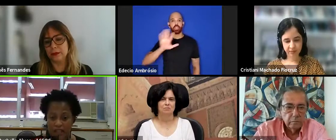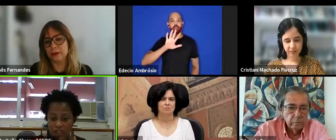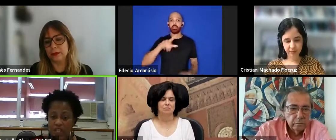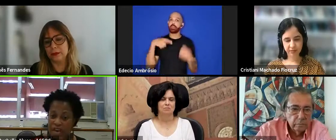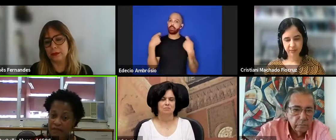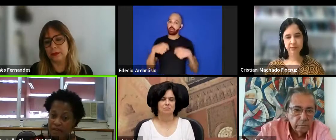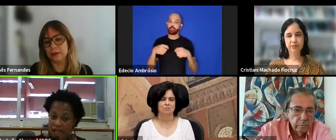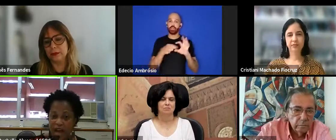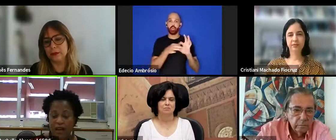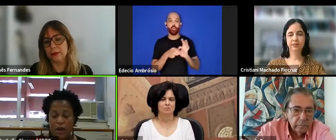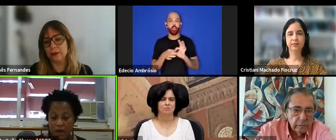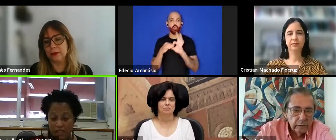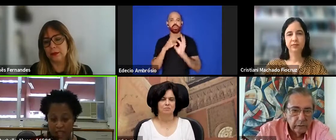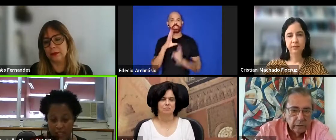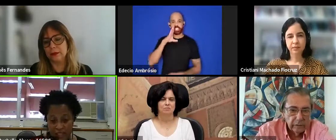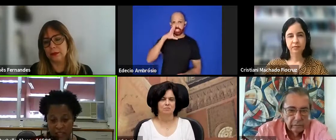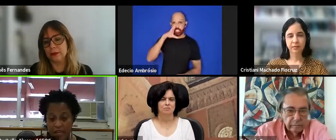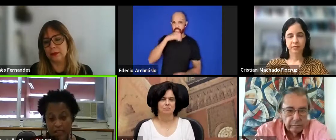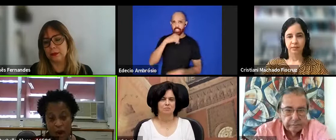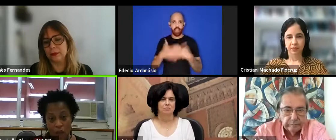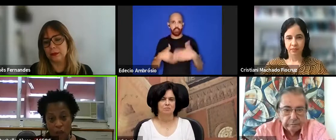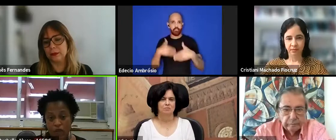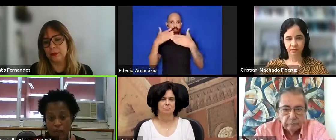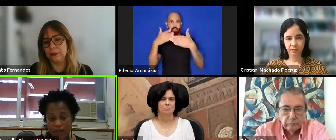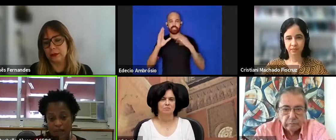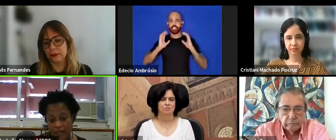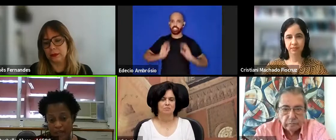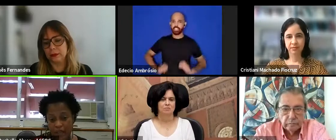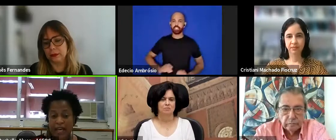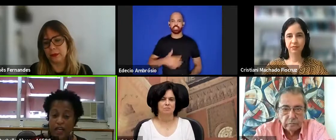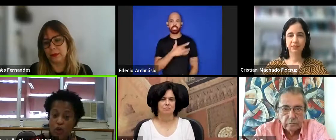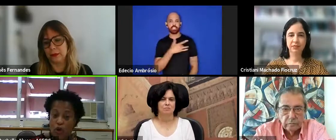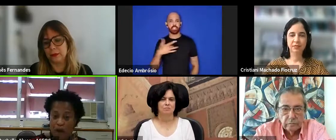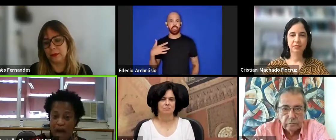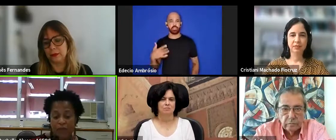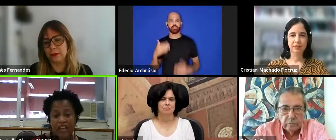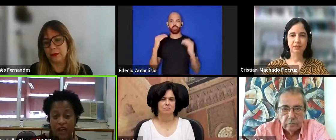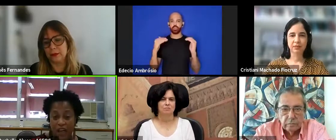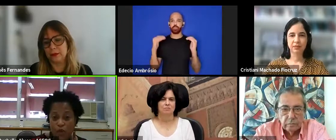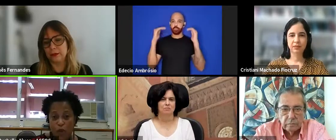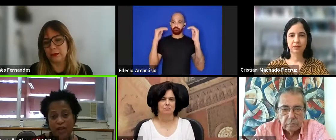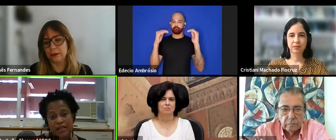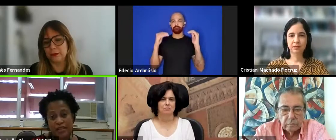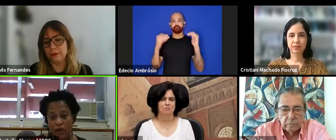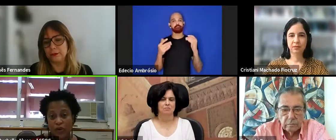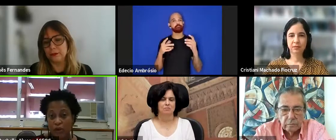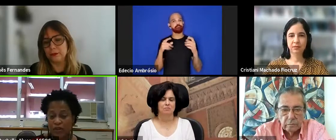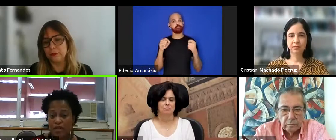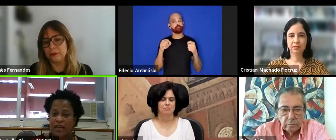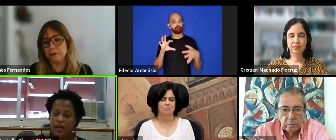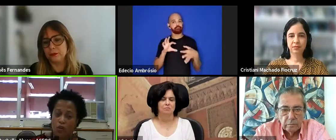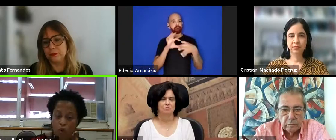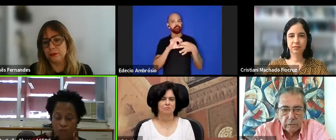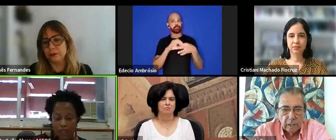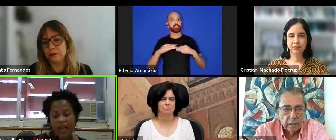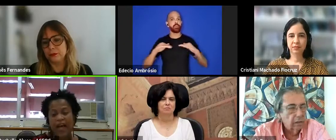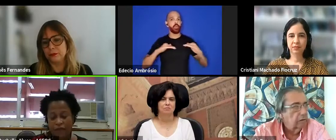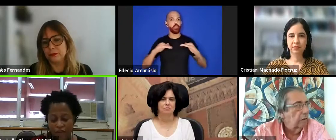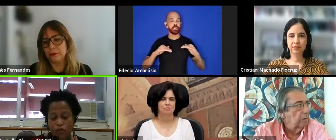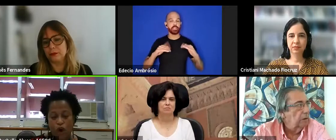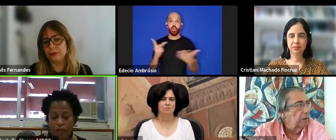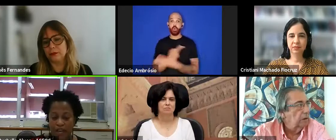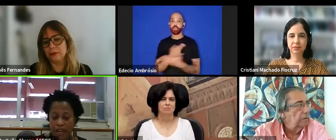unir, resistir e avançar por cidadania, saúde e soberania e nos somarmos à grande mobilização que está acontecendo hoje,